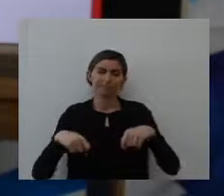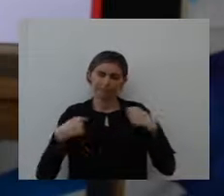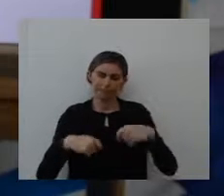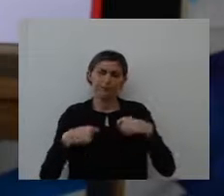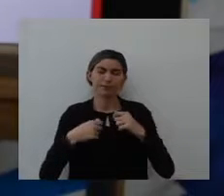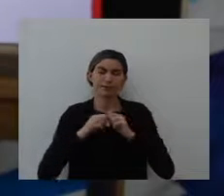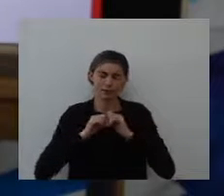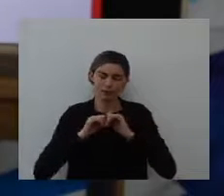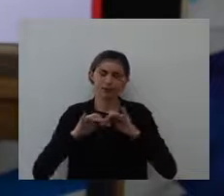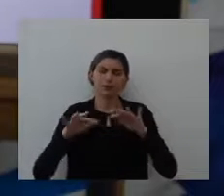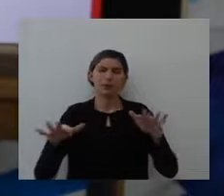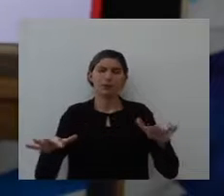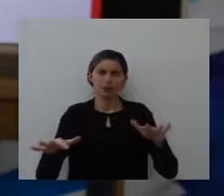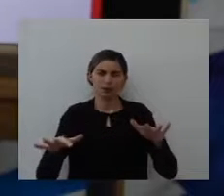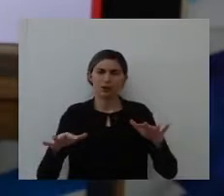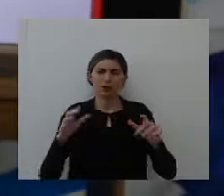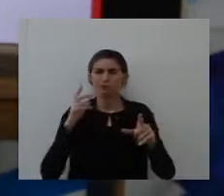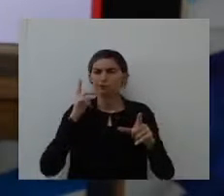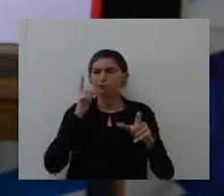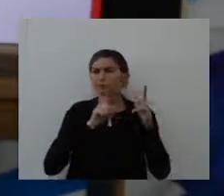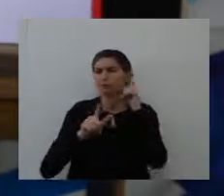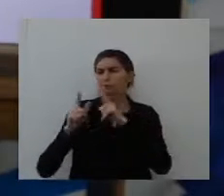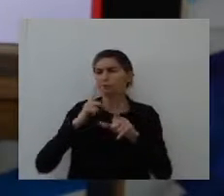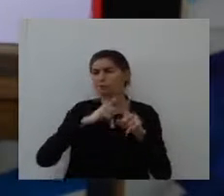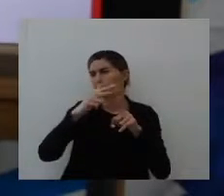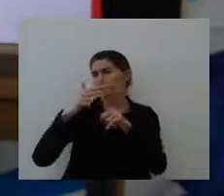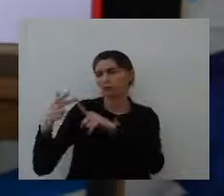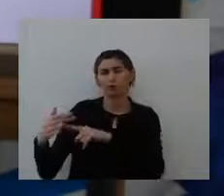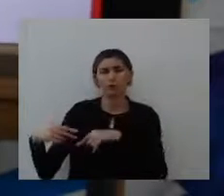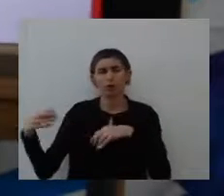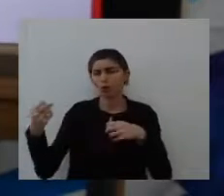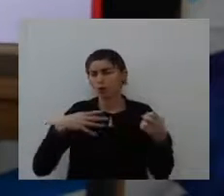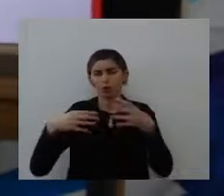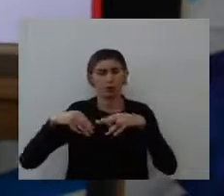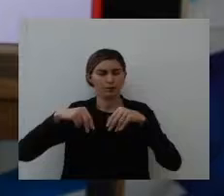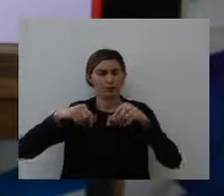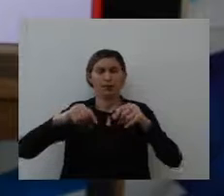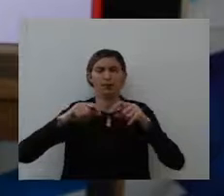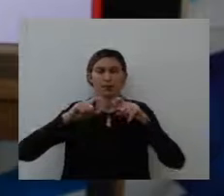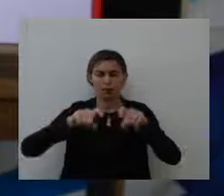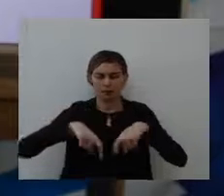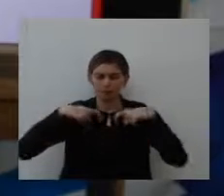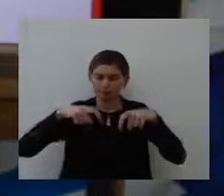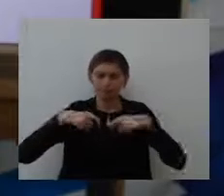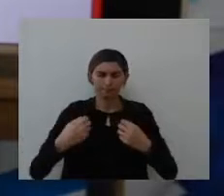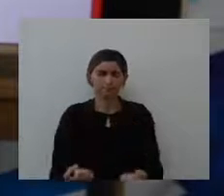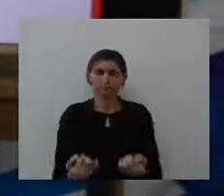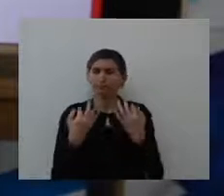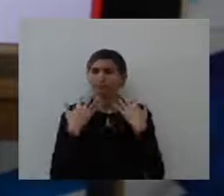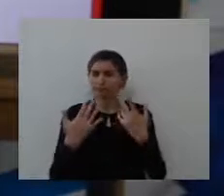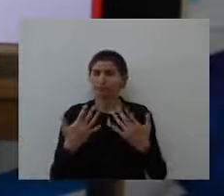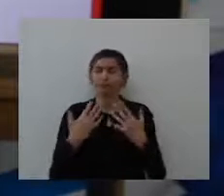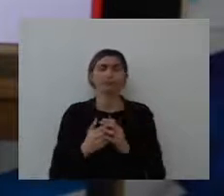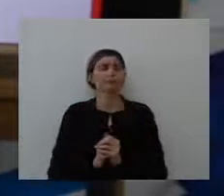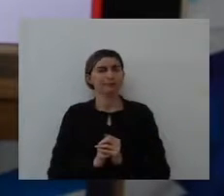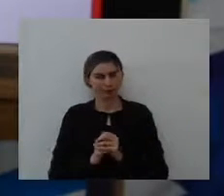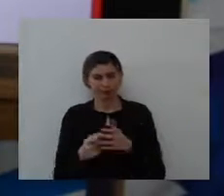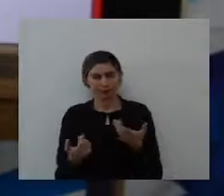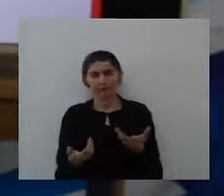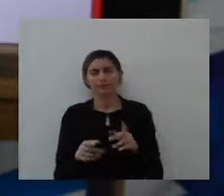de ampliar e conquistar novas terras para a agricultura, para cultivo, tá